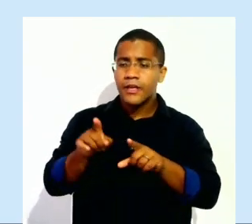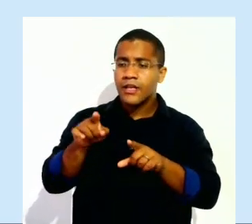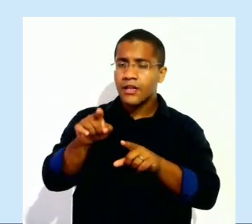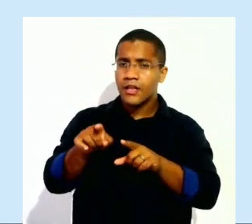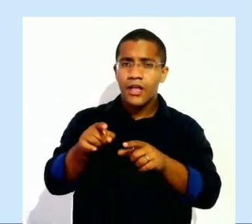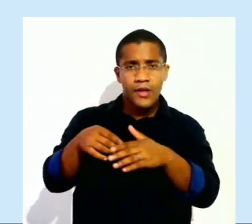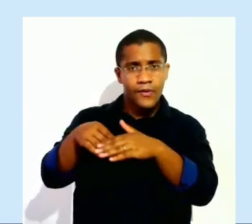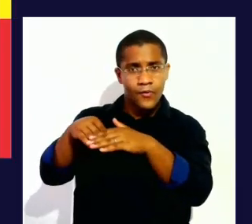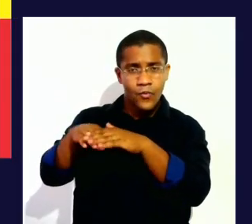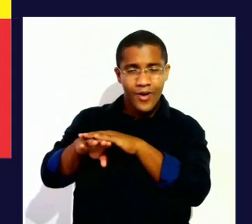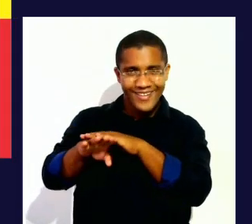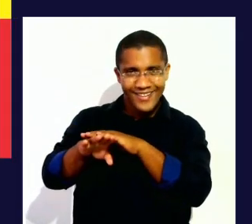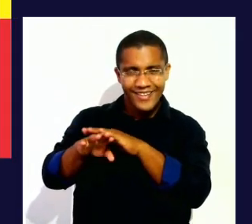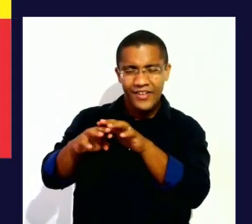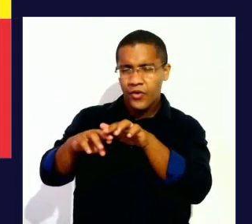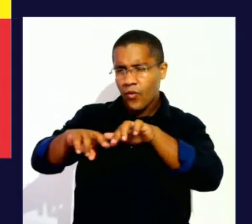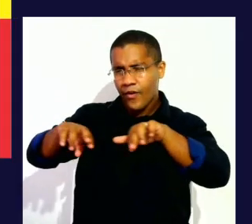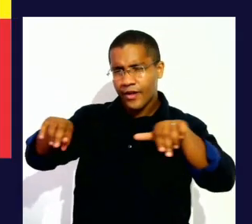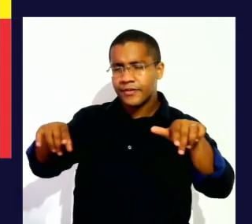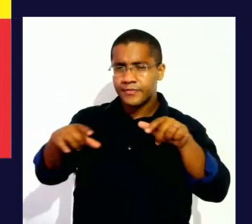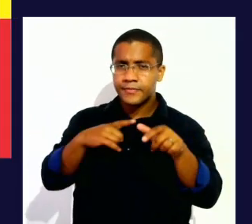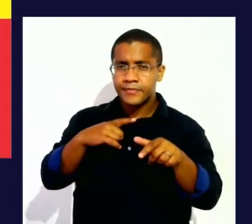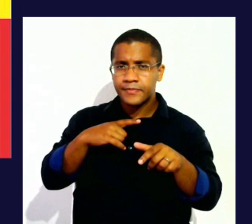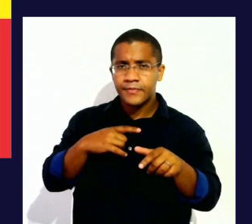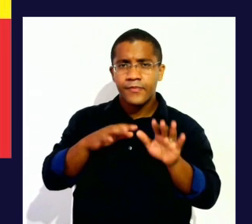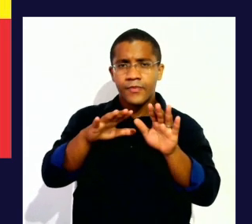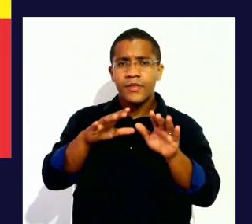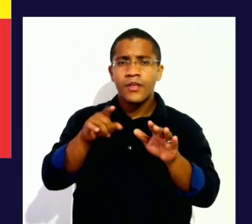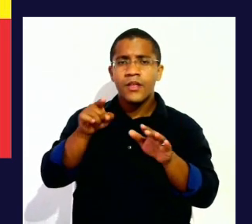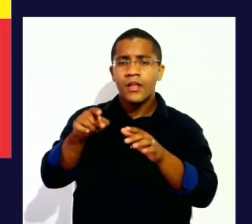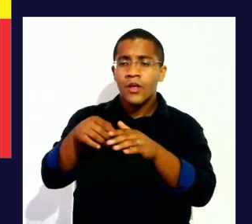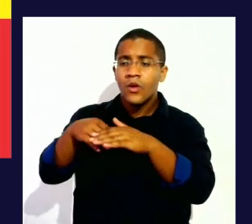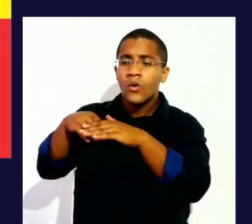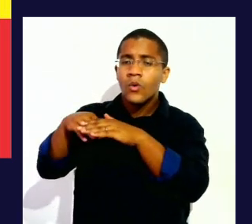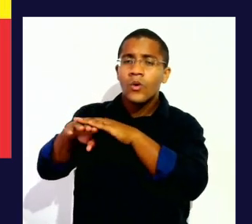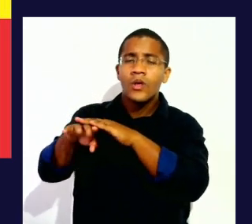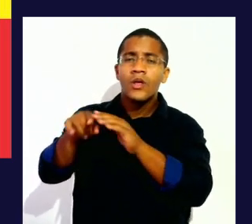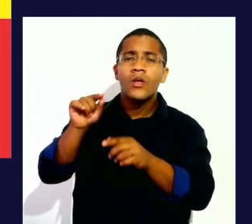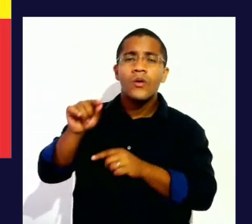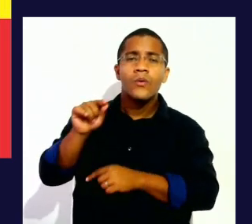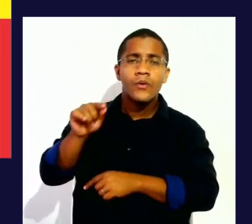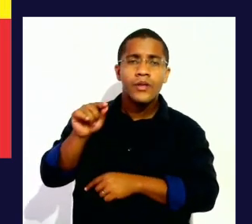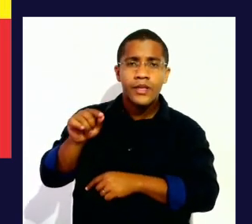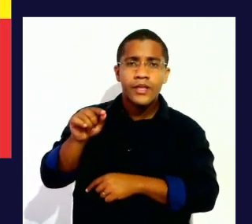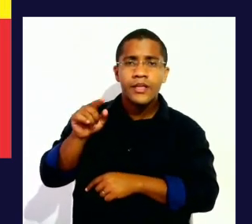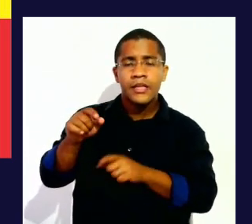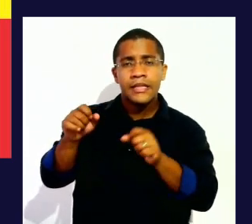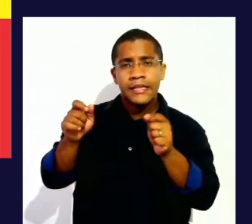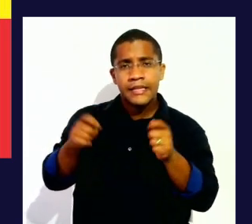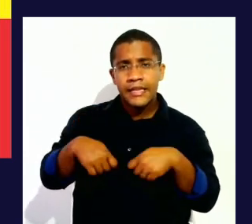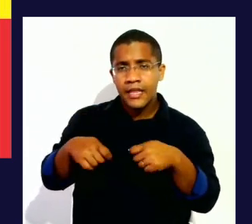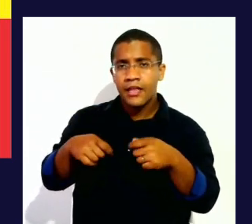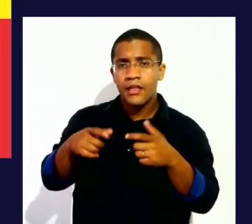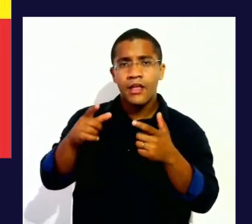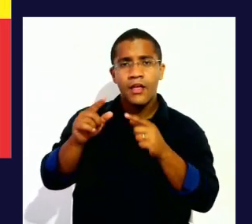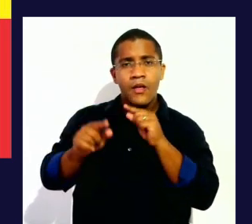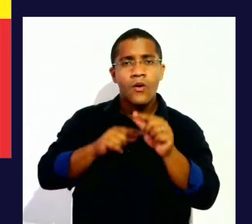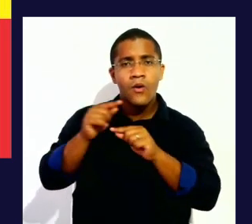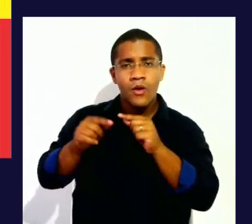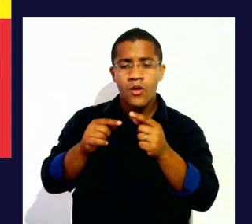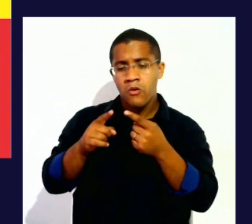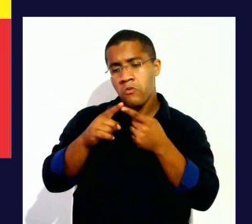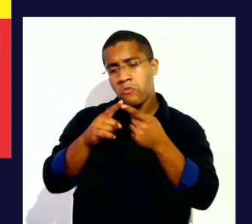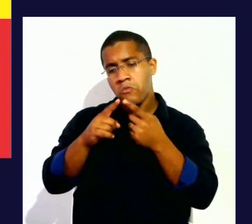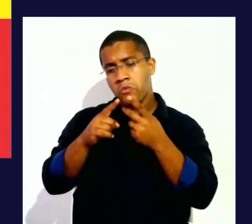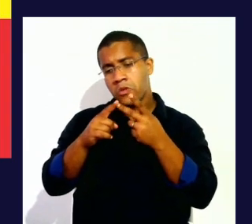de armazenamento. O isolamento, na realidade, ele pode ser utilizado aí para realizar uma ou mais das